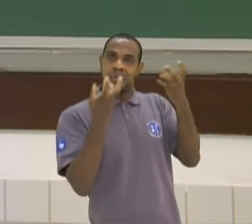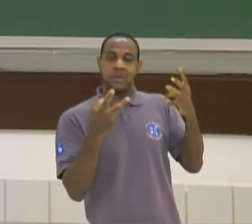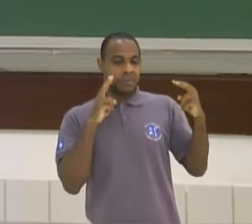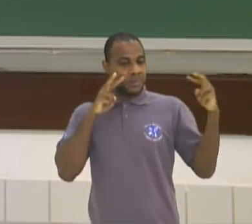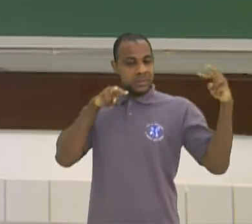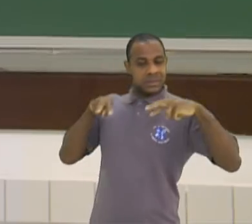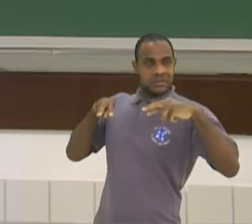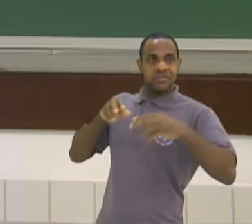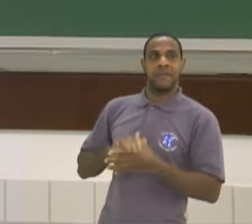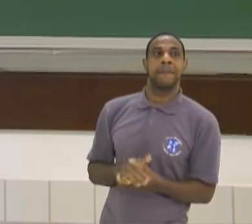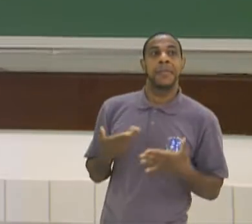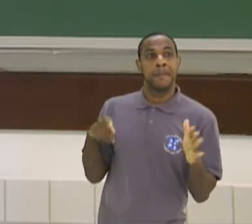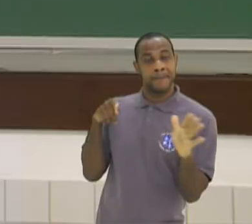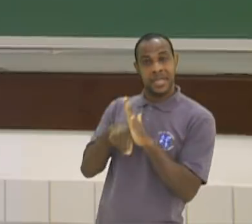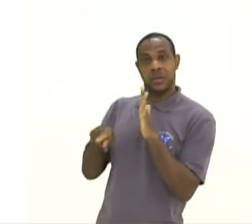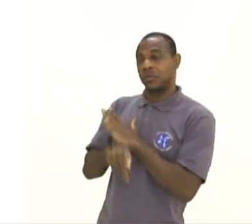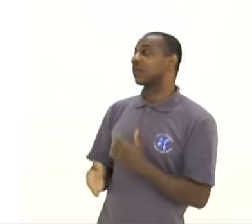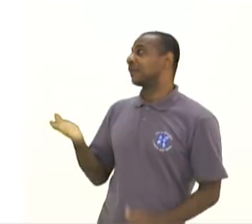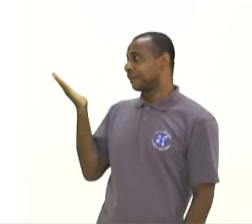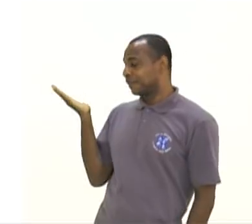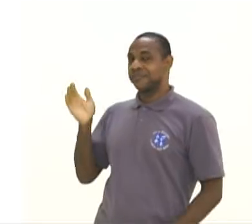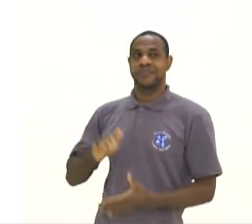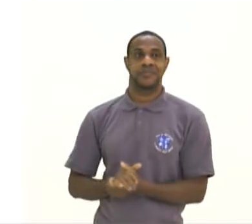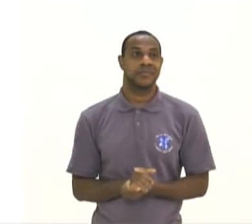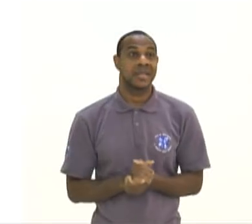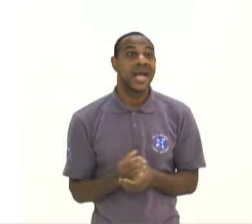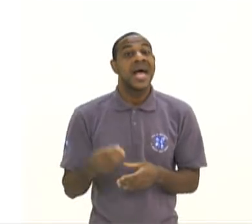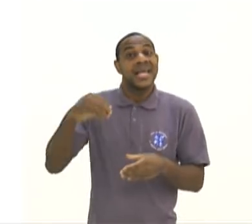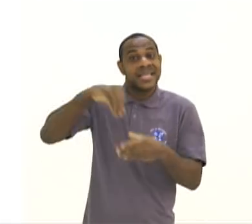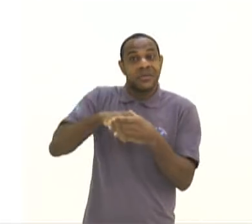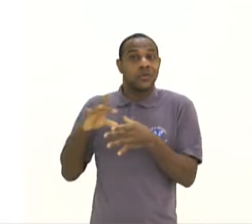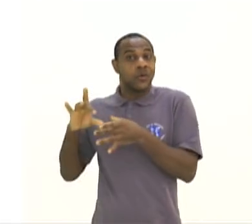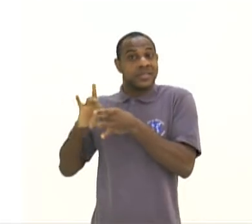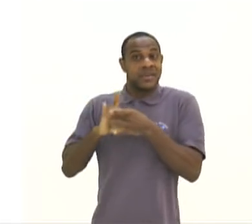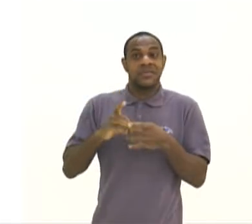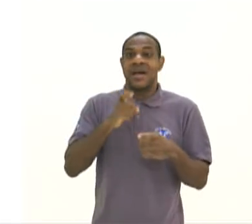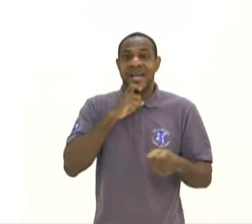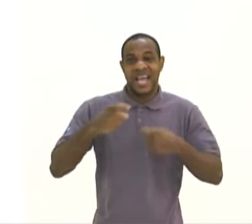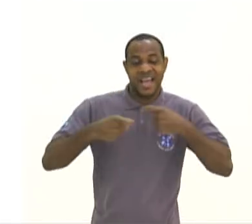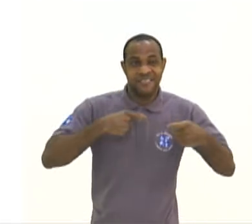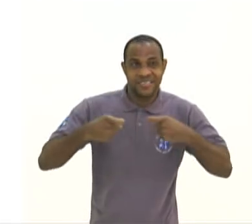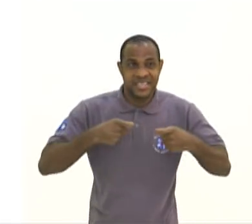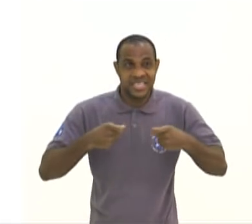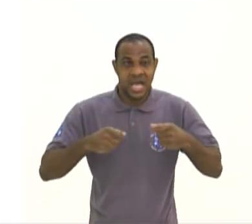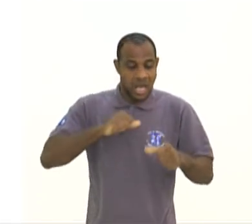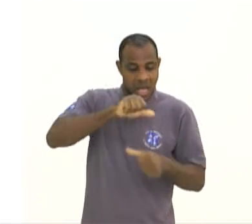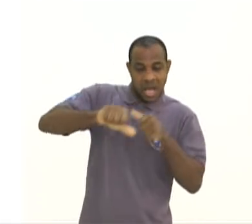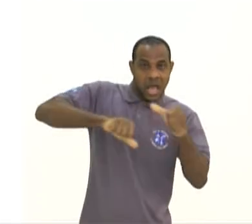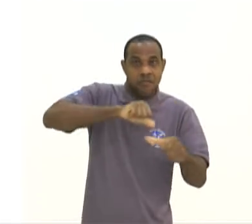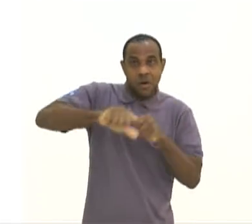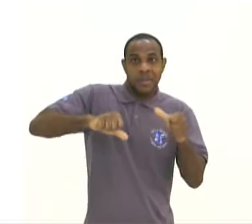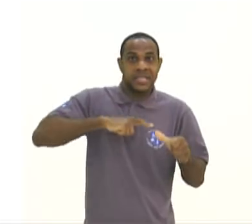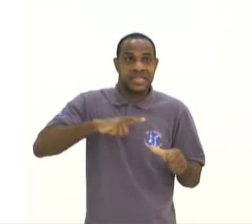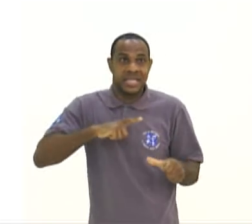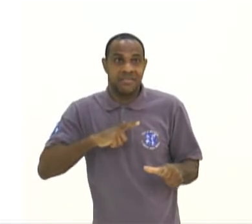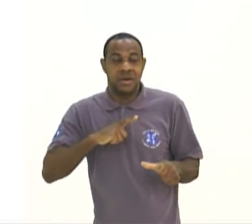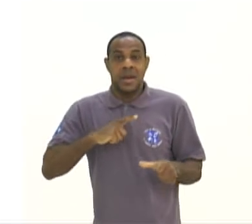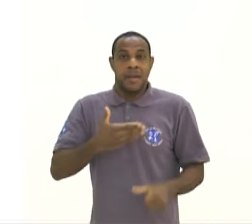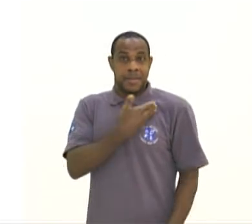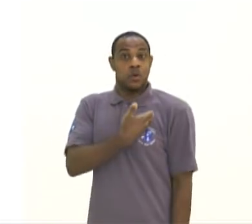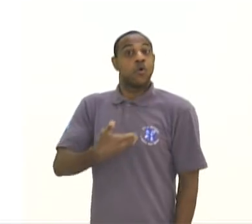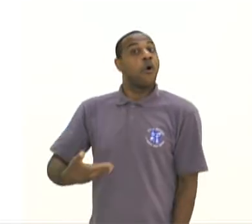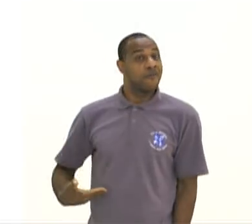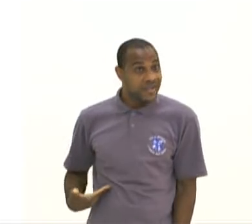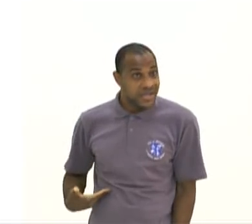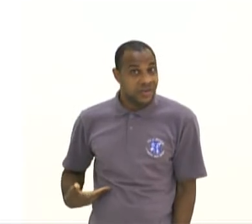Ok? Quiz para você responder, então. Dentro do contexto da Guerra Fria, as reformas realizadas pelo governo do